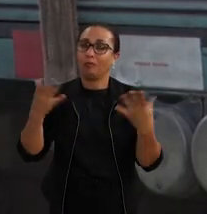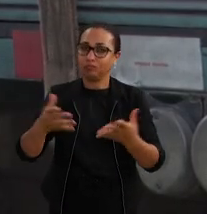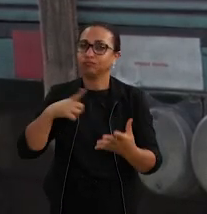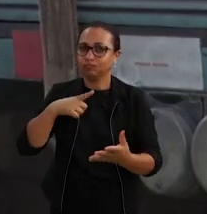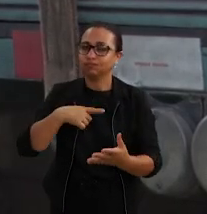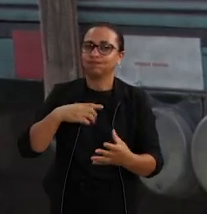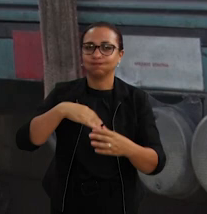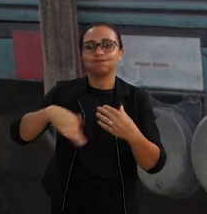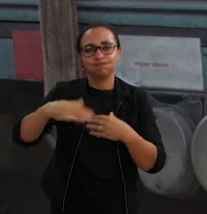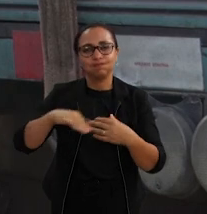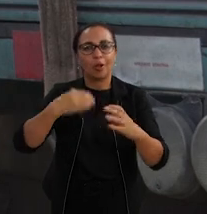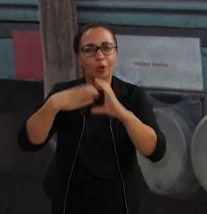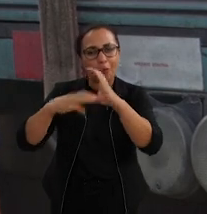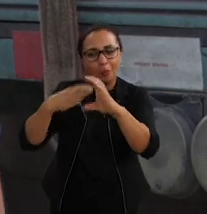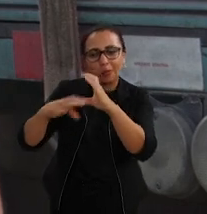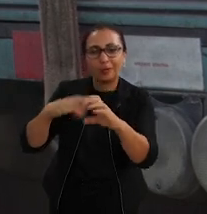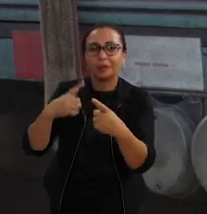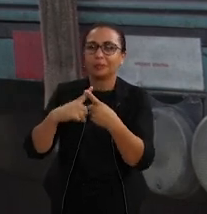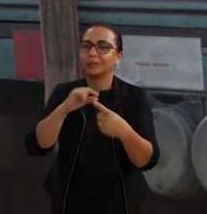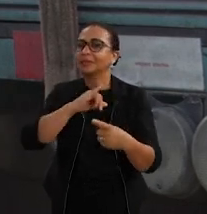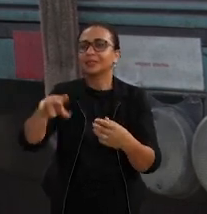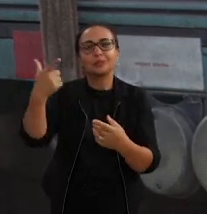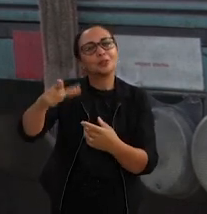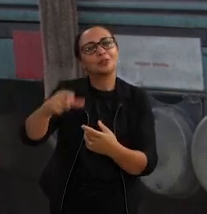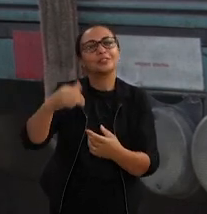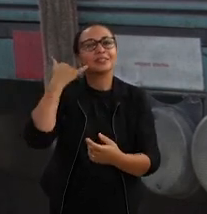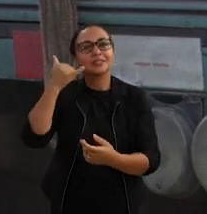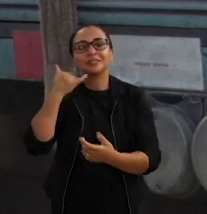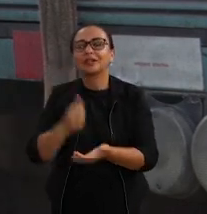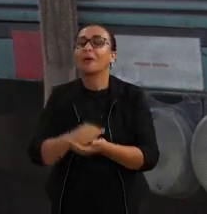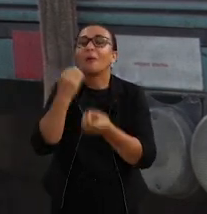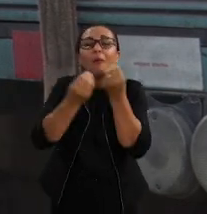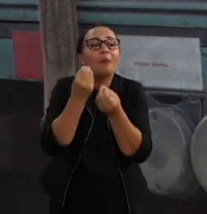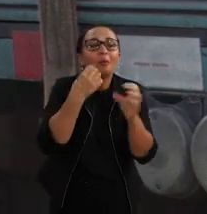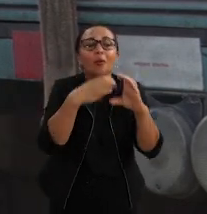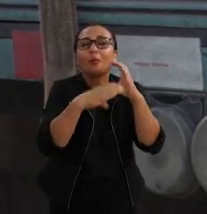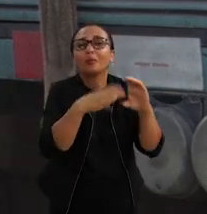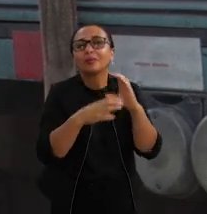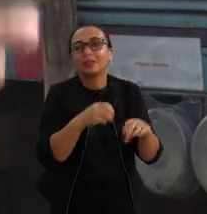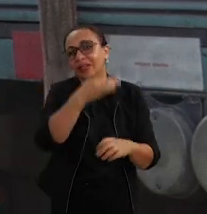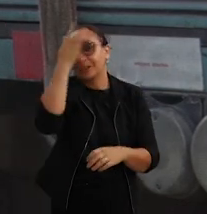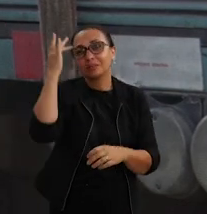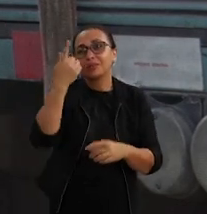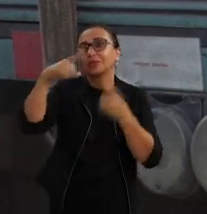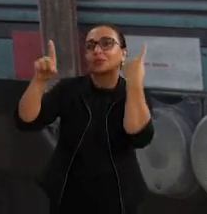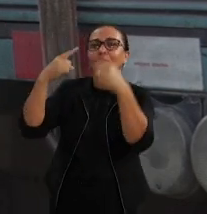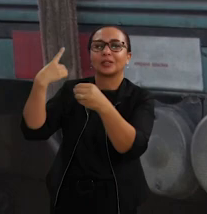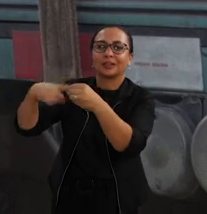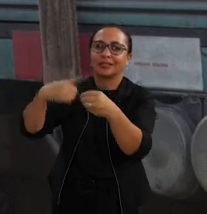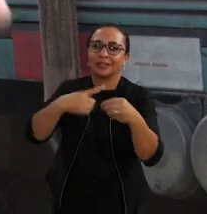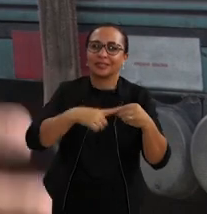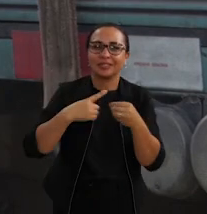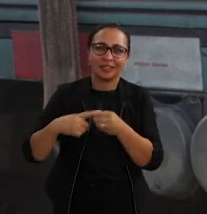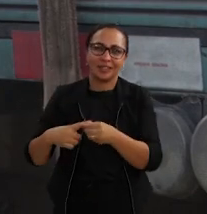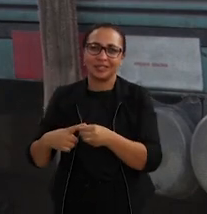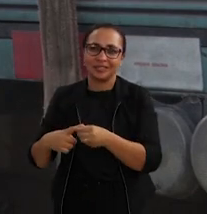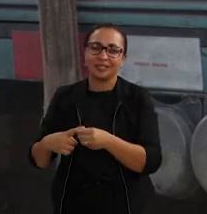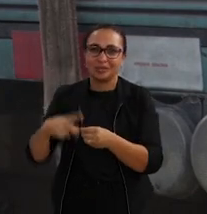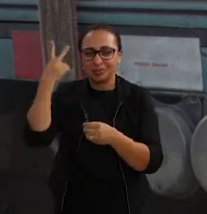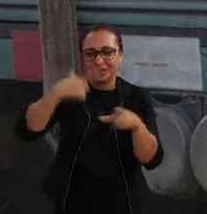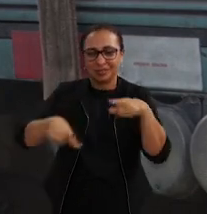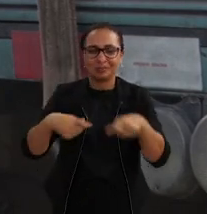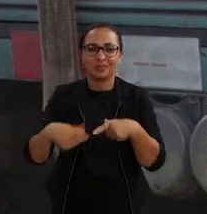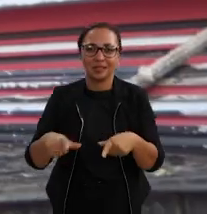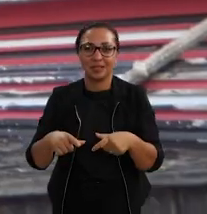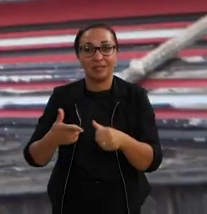hoje tem muito meio de comunicação. Porque se não fosse o celular, nós não tínhamos como se comunicar com o pessoal que nem Juazeiro, que nem de projeto Pedra